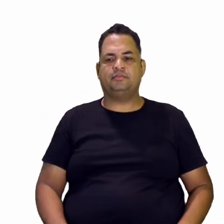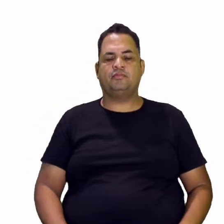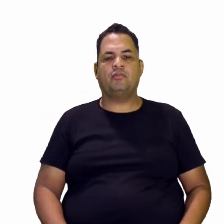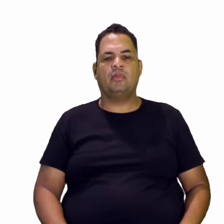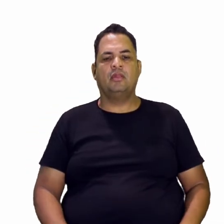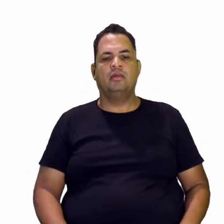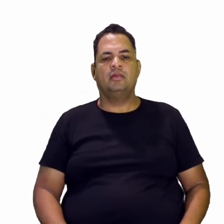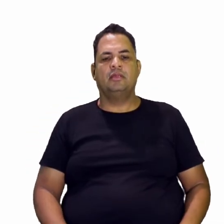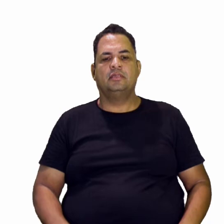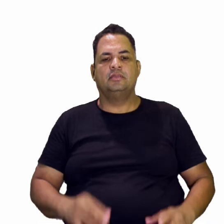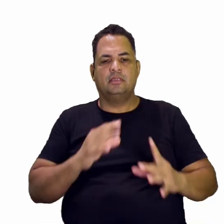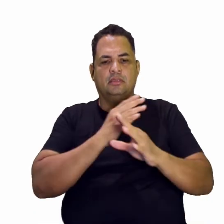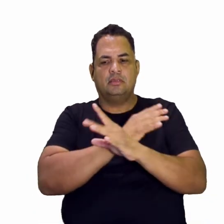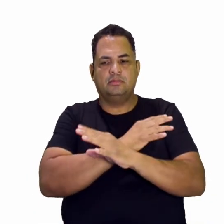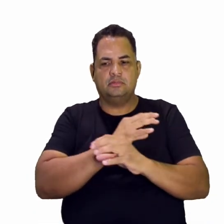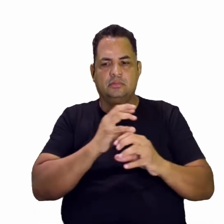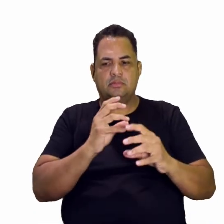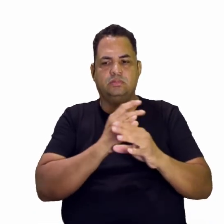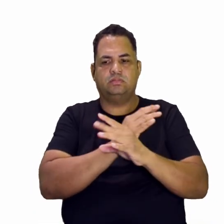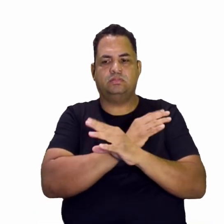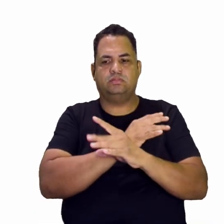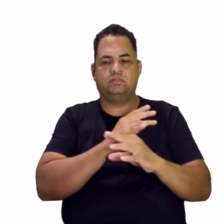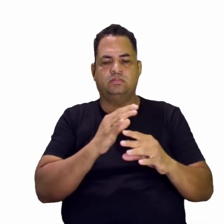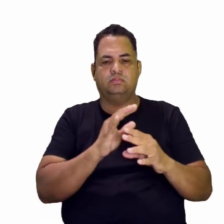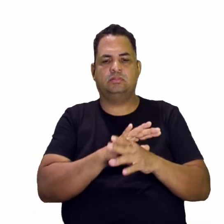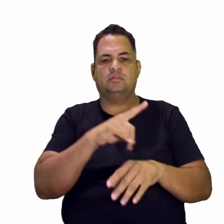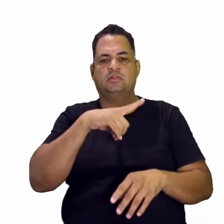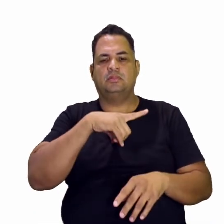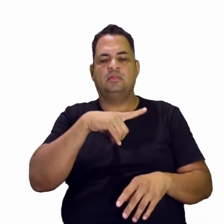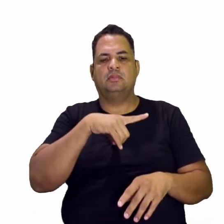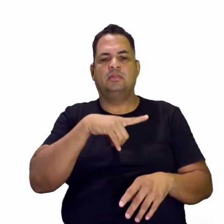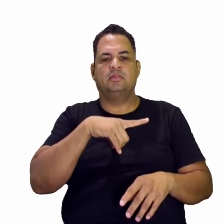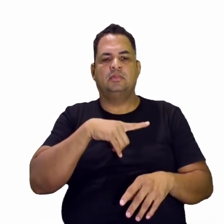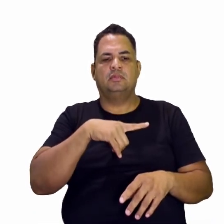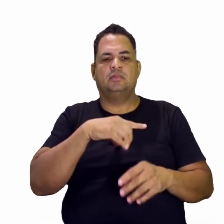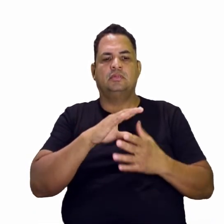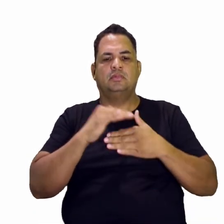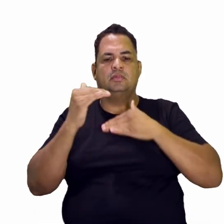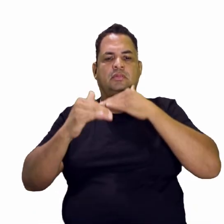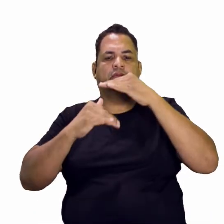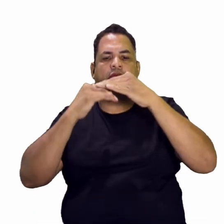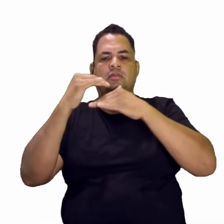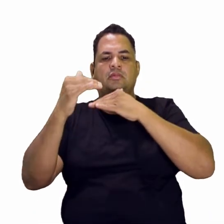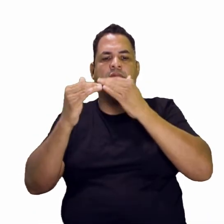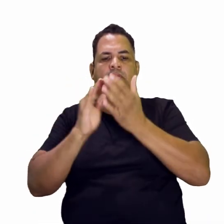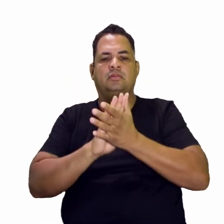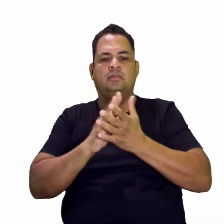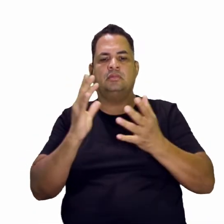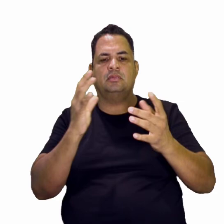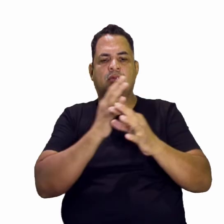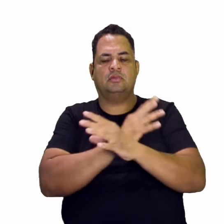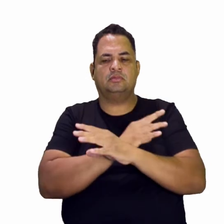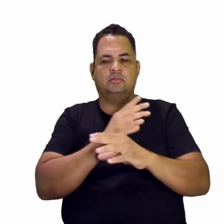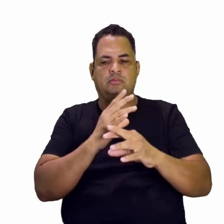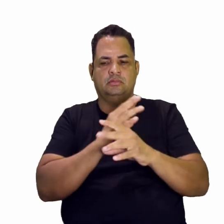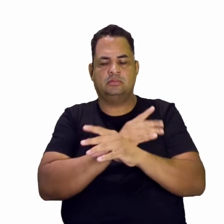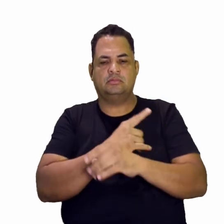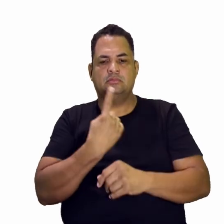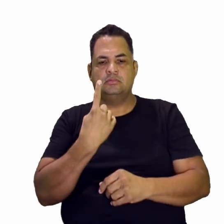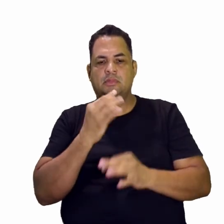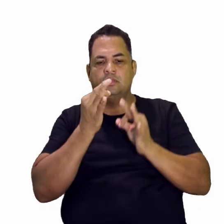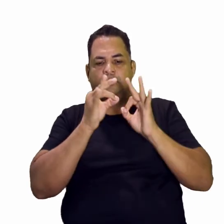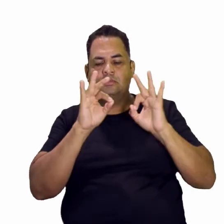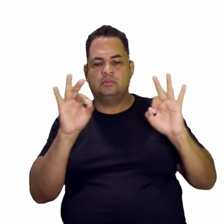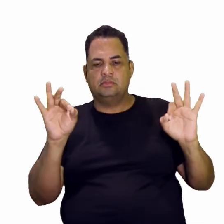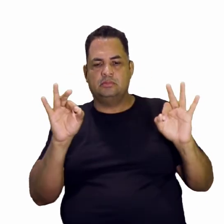pardas, né? Algas feófitas, rodófitas, enfim, que evoluiu a partir dessas algas mais